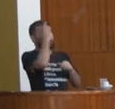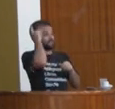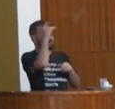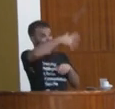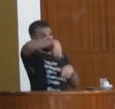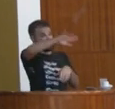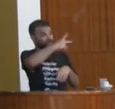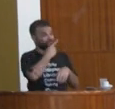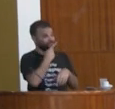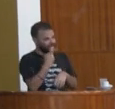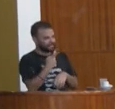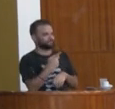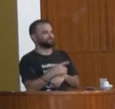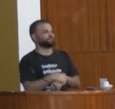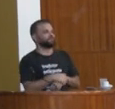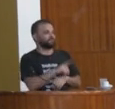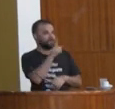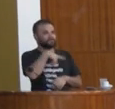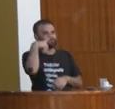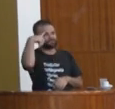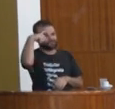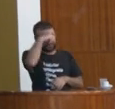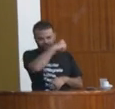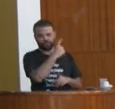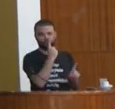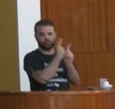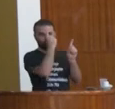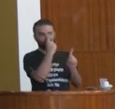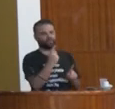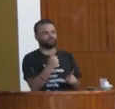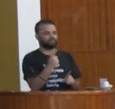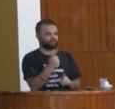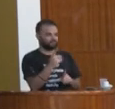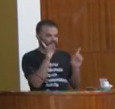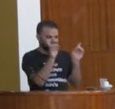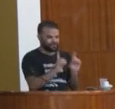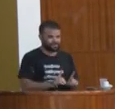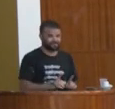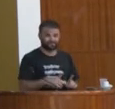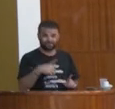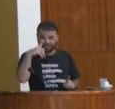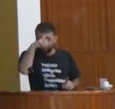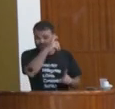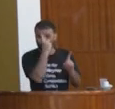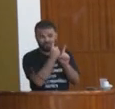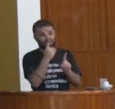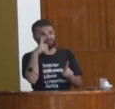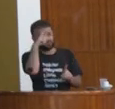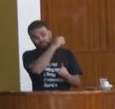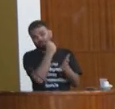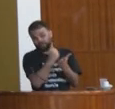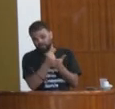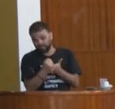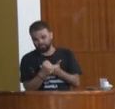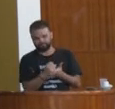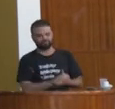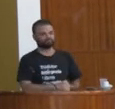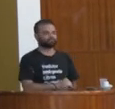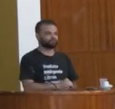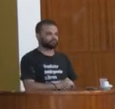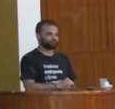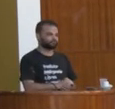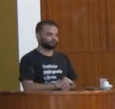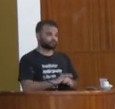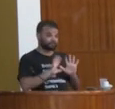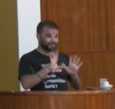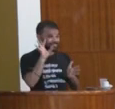que é muito difícil encontrar as pessoas com deficiência, contratar, mas o que a gente vê na realidade, assim,